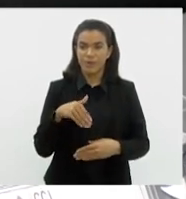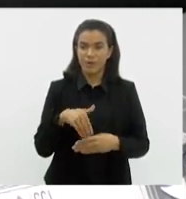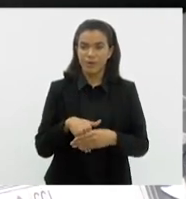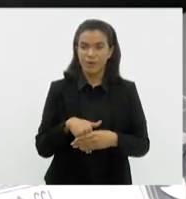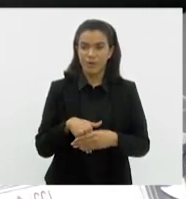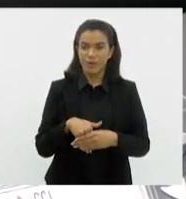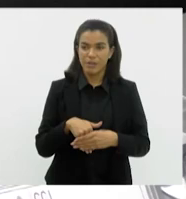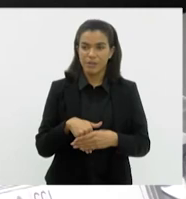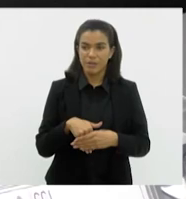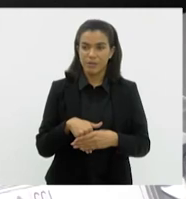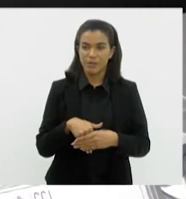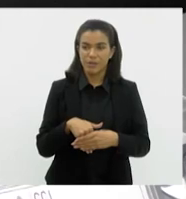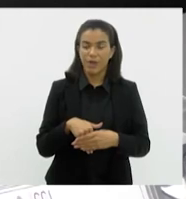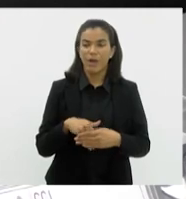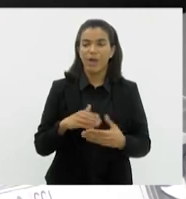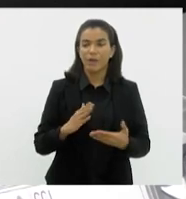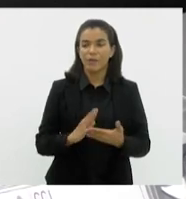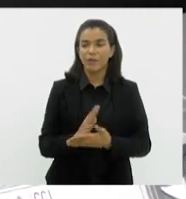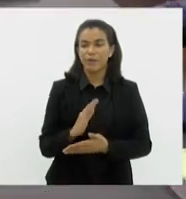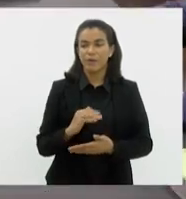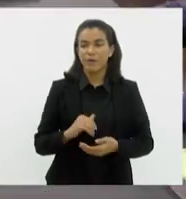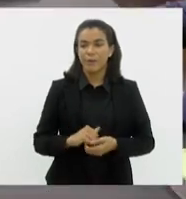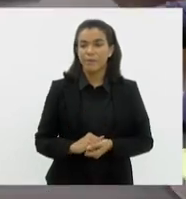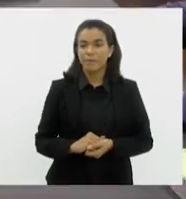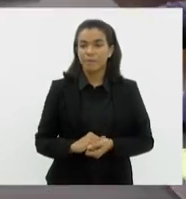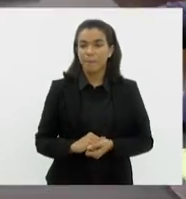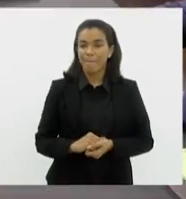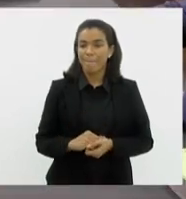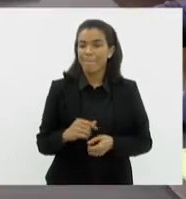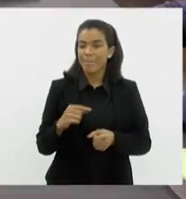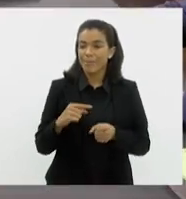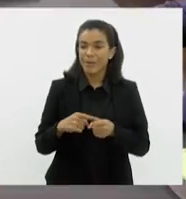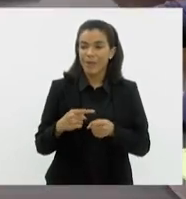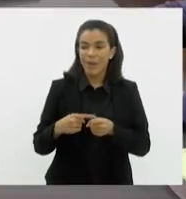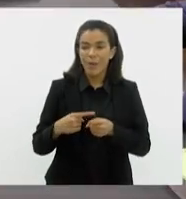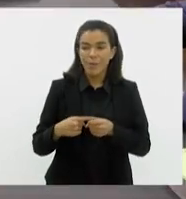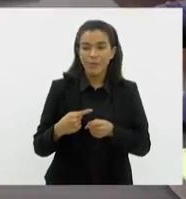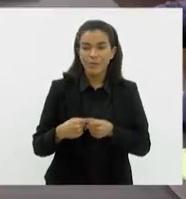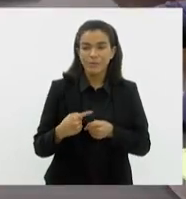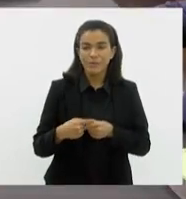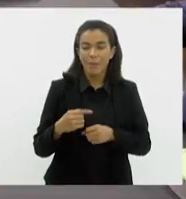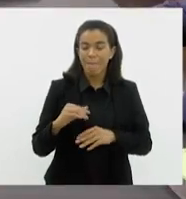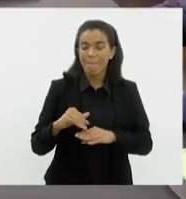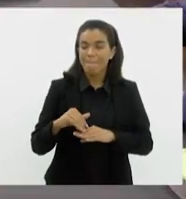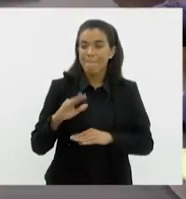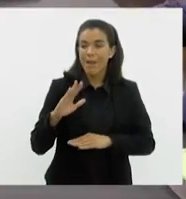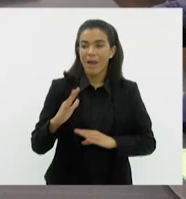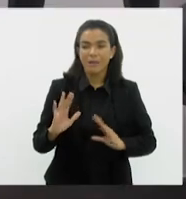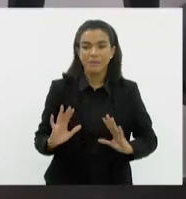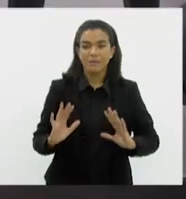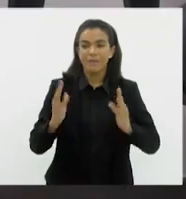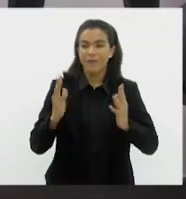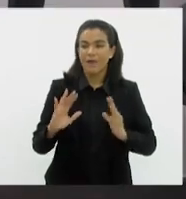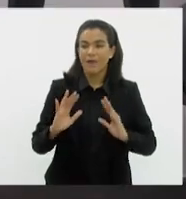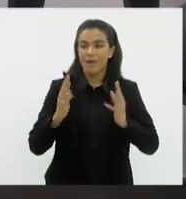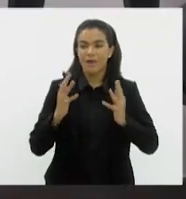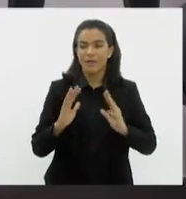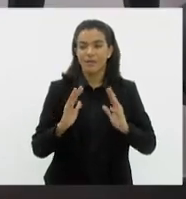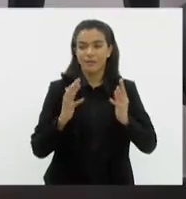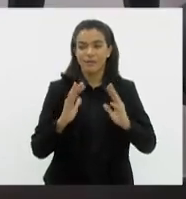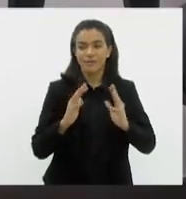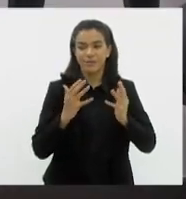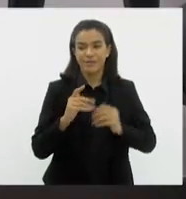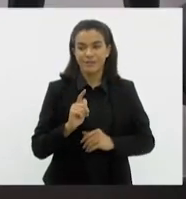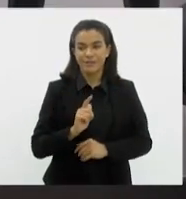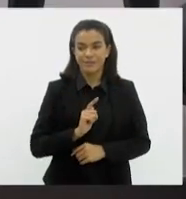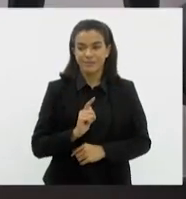que aprovam, permaneçam como estão, aprovado. É um dos municípios mais festejados aqui na Assembleia